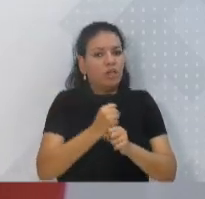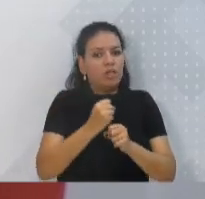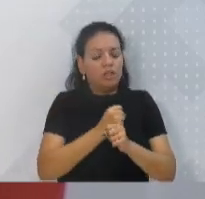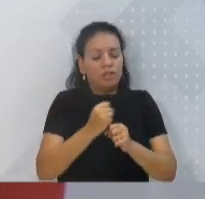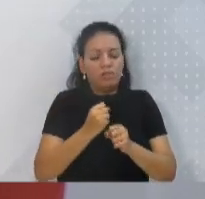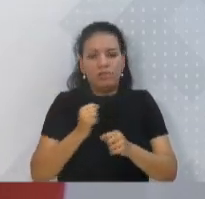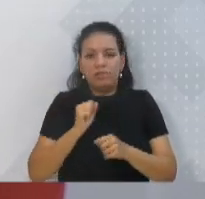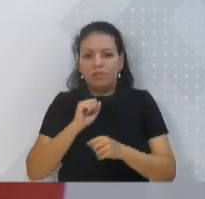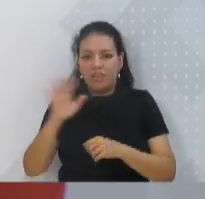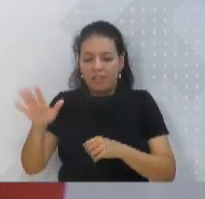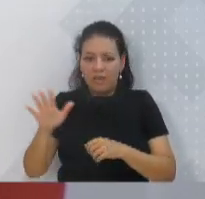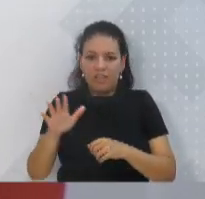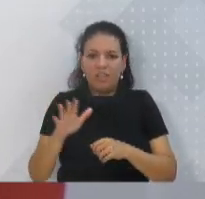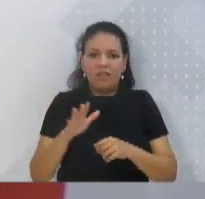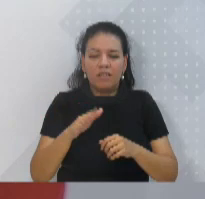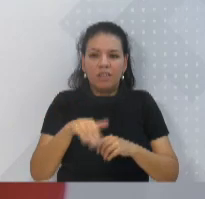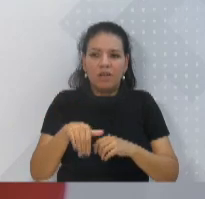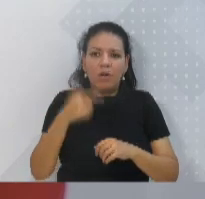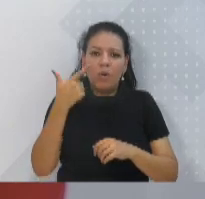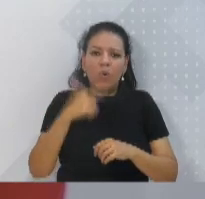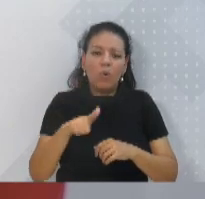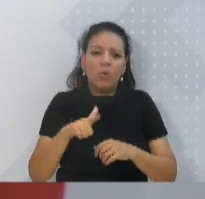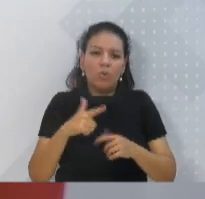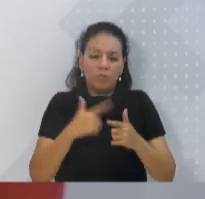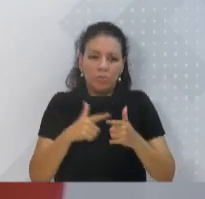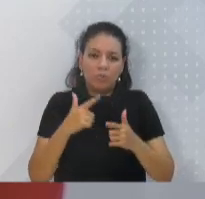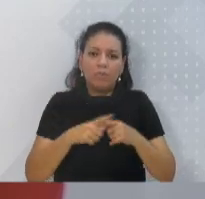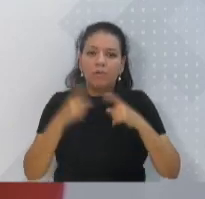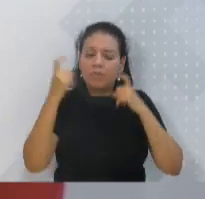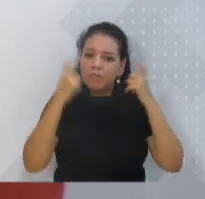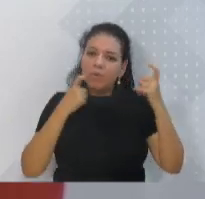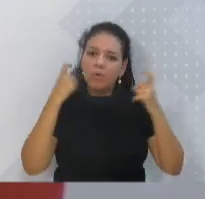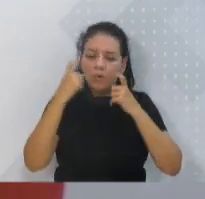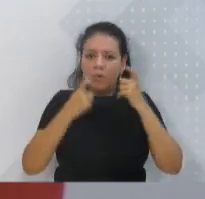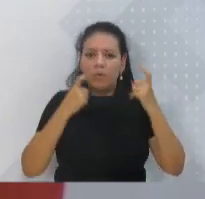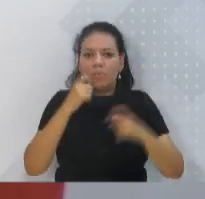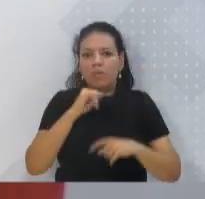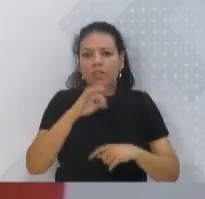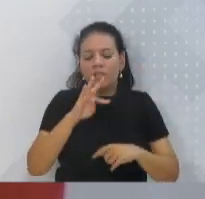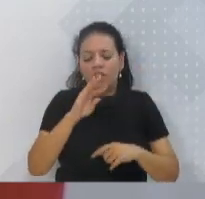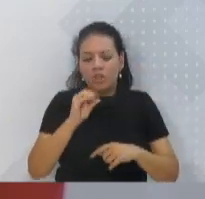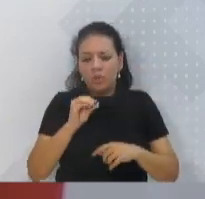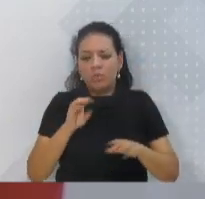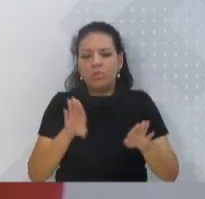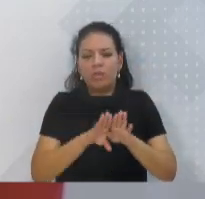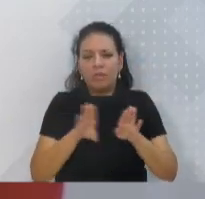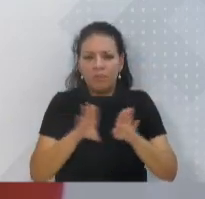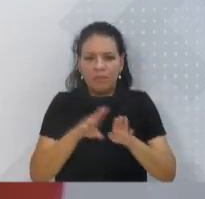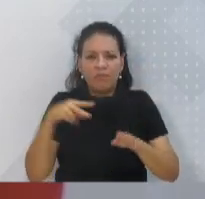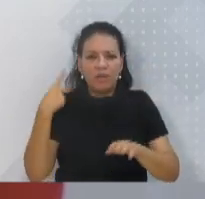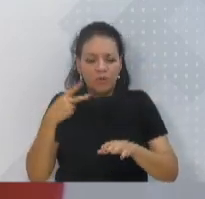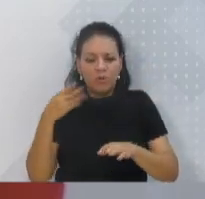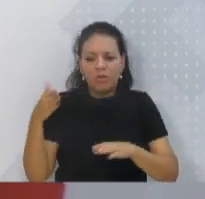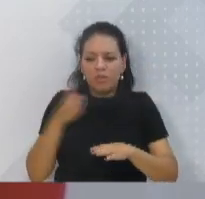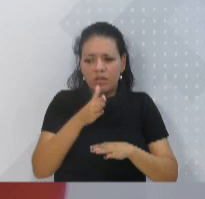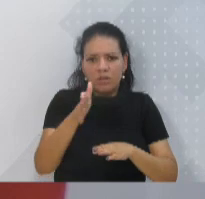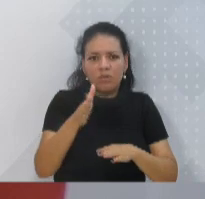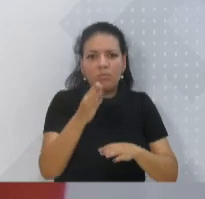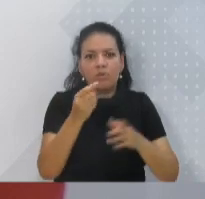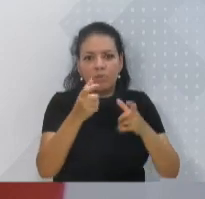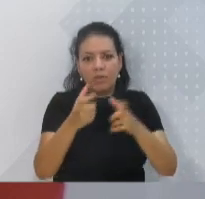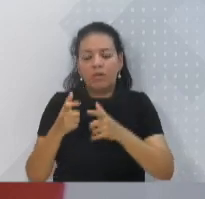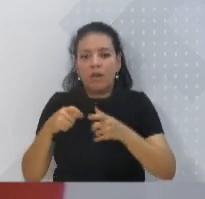da Bernardo Scheidmantel é outra situação que preocupa muito. O vereadorito também tem circulado bastante por ali, como os demais vereadores,